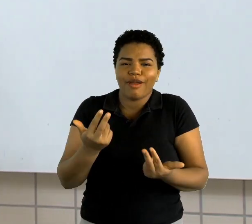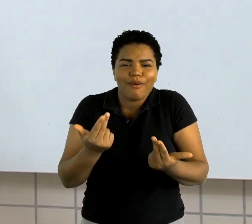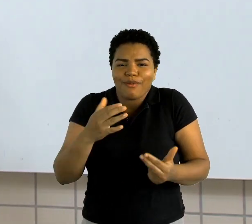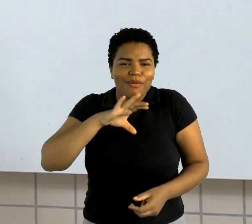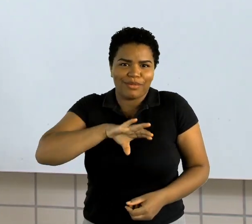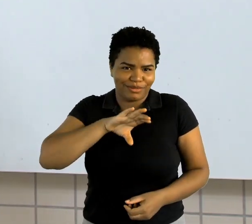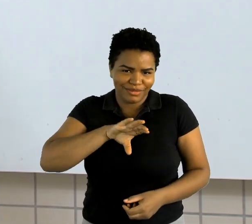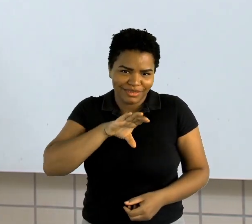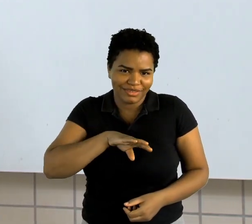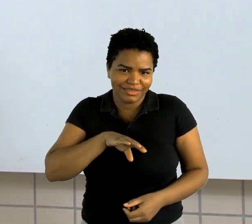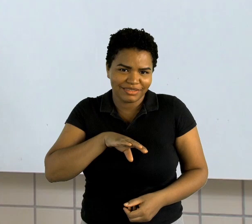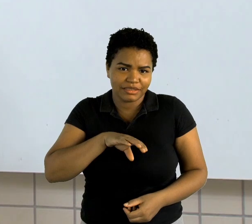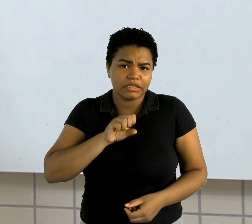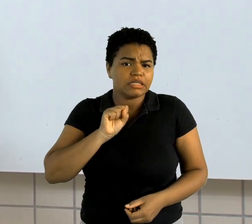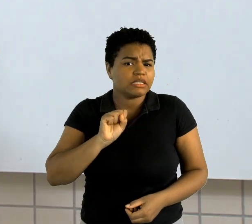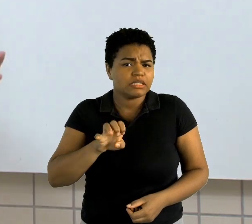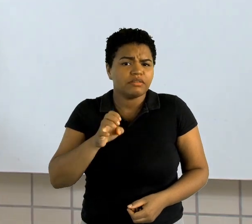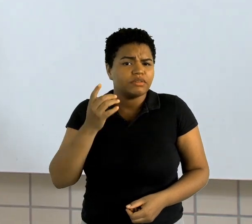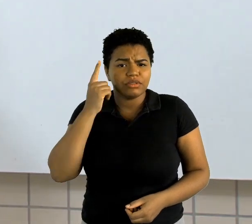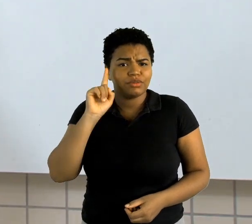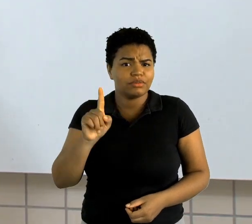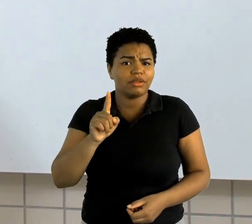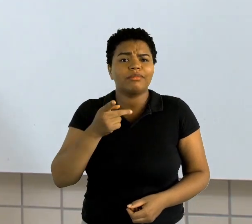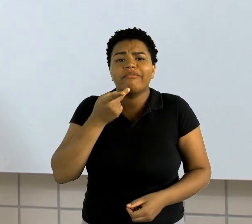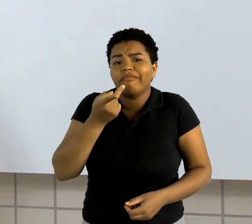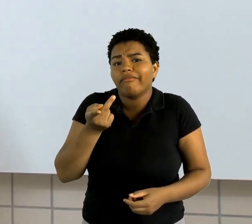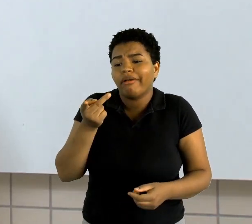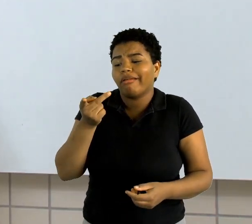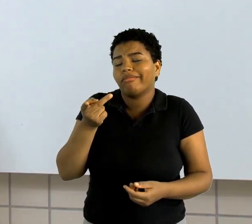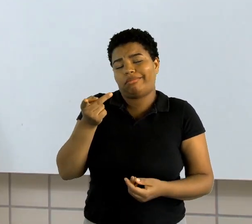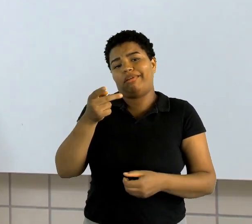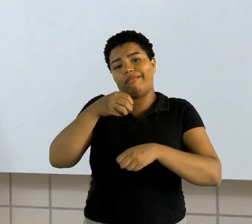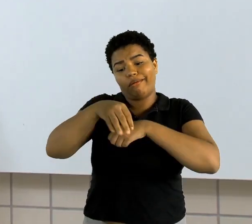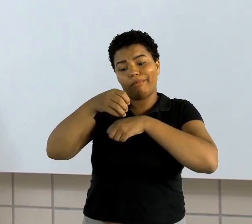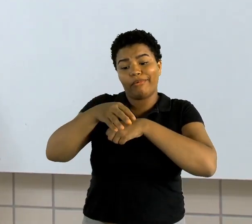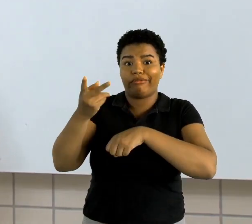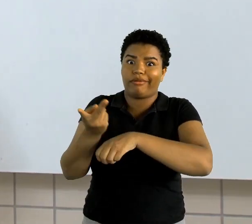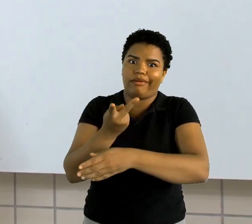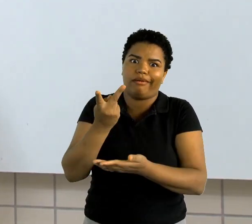português. Se você não souber, você vai falar errado. Né?